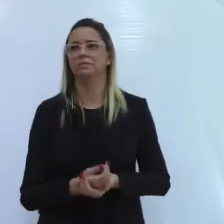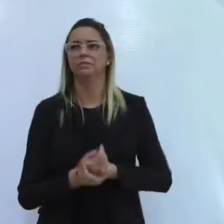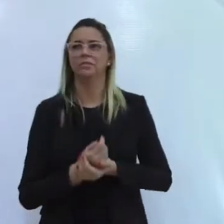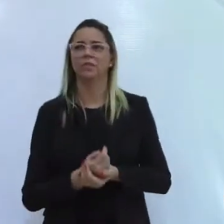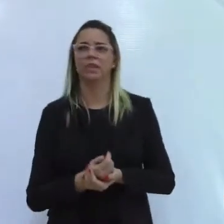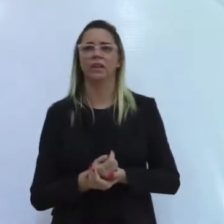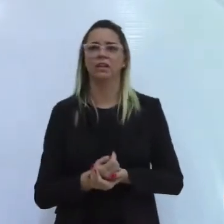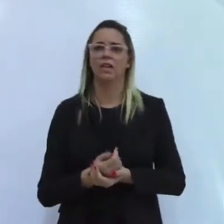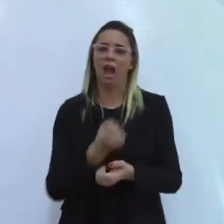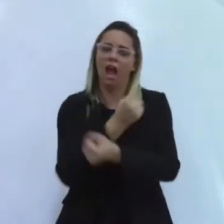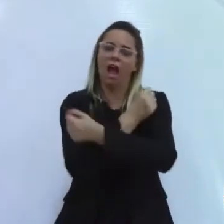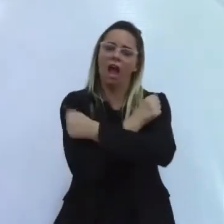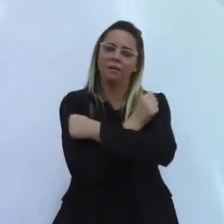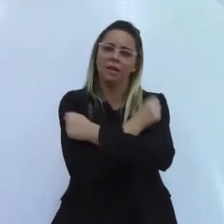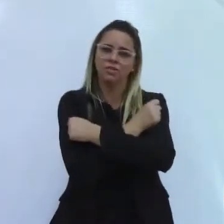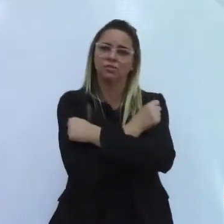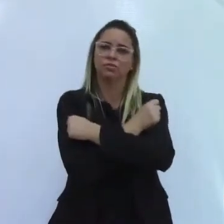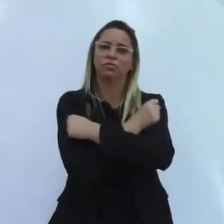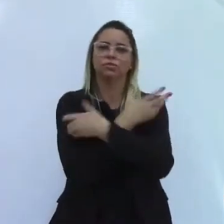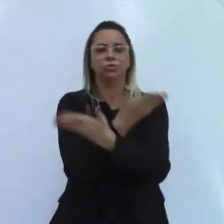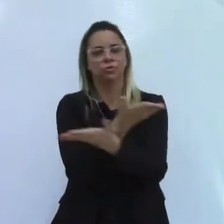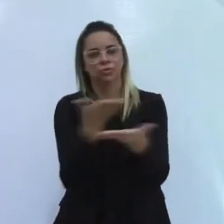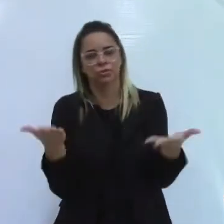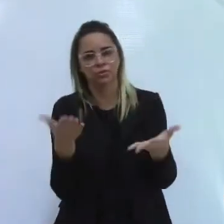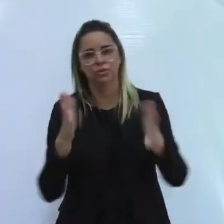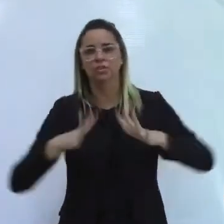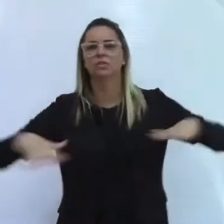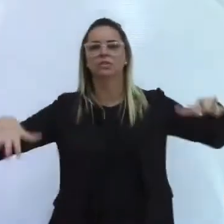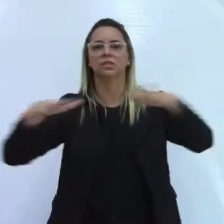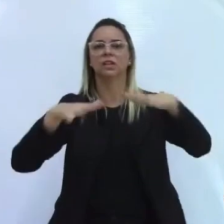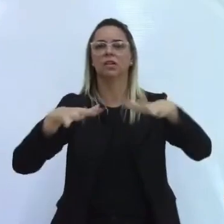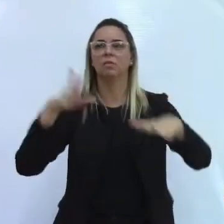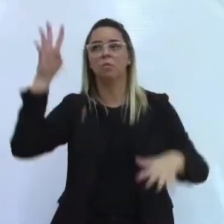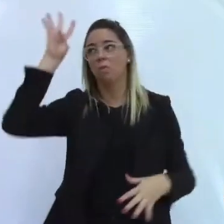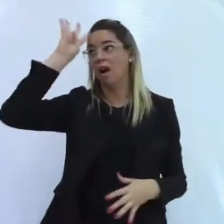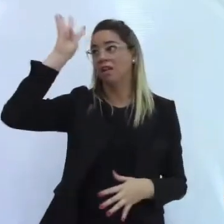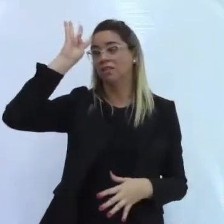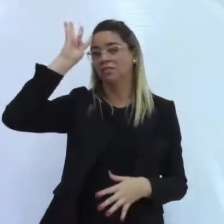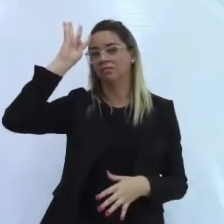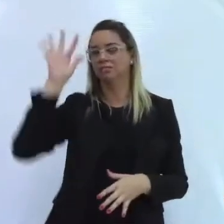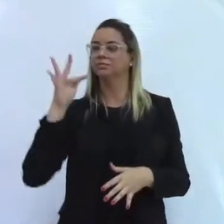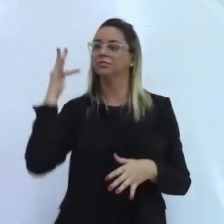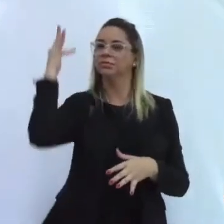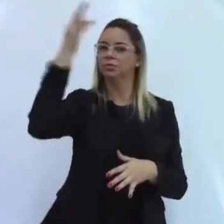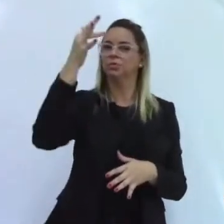Um abraço a todos e até a próxima quarta-feira, se Deus assim nos permitir.